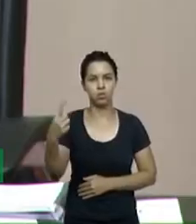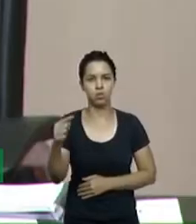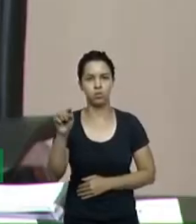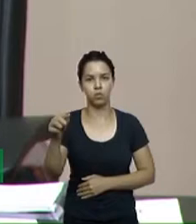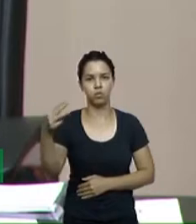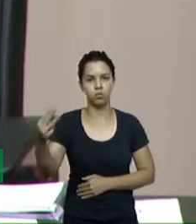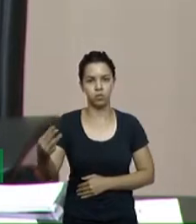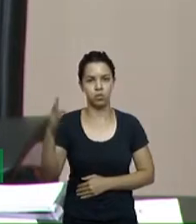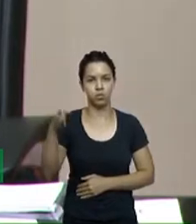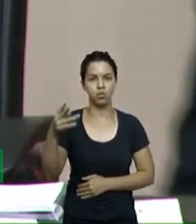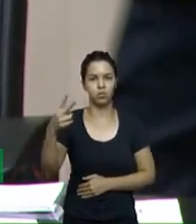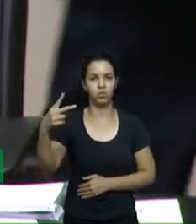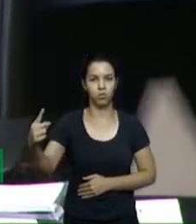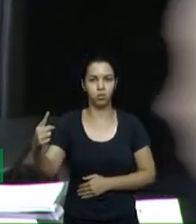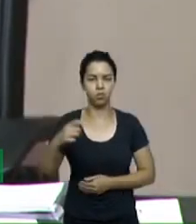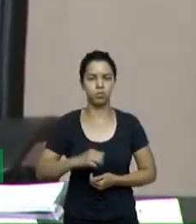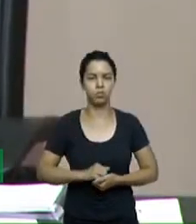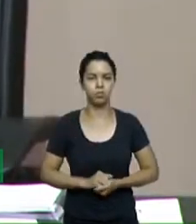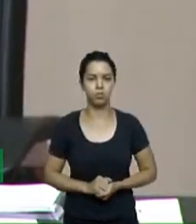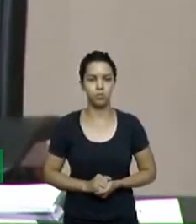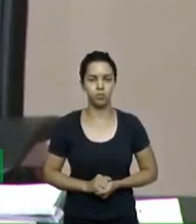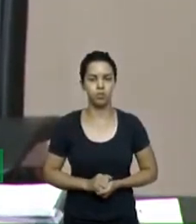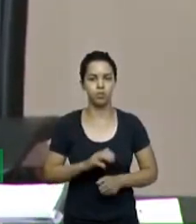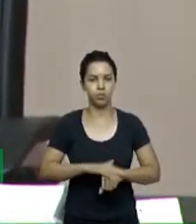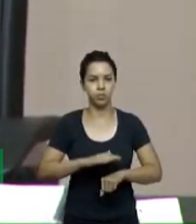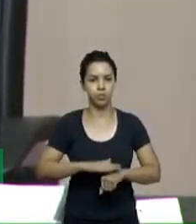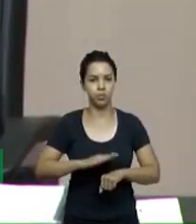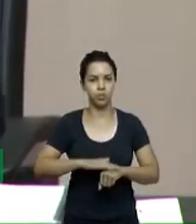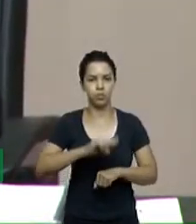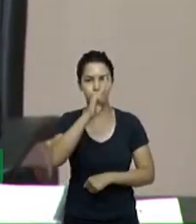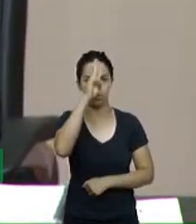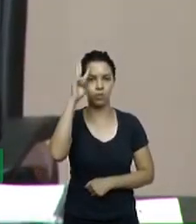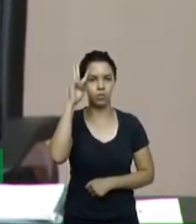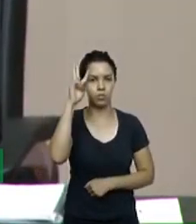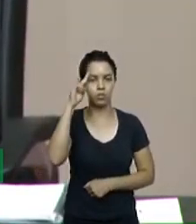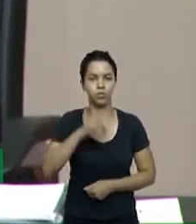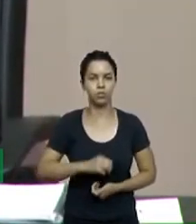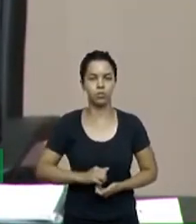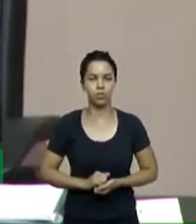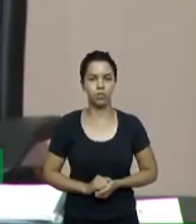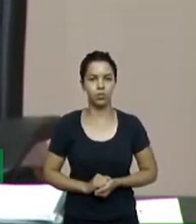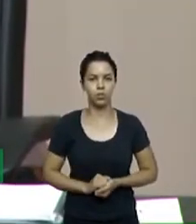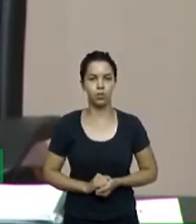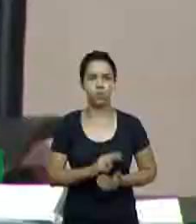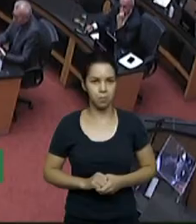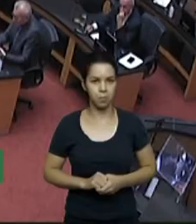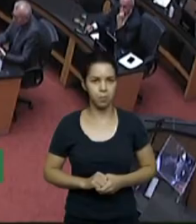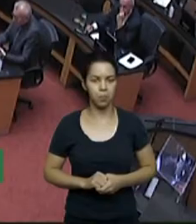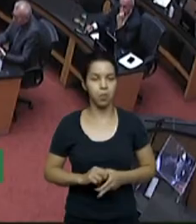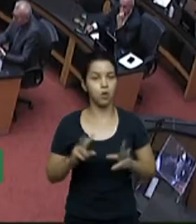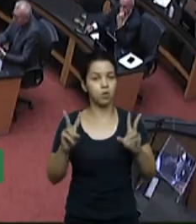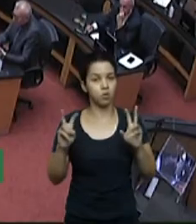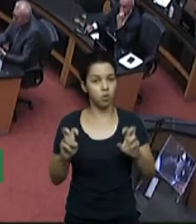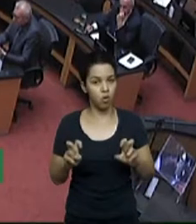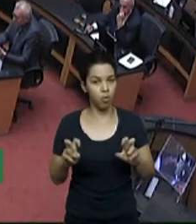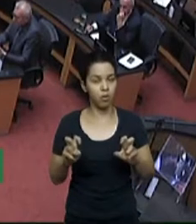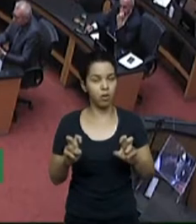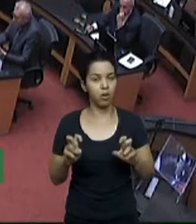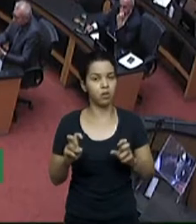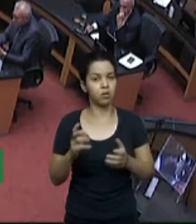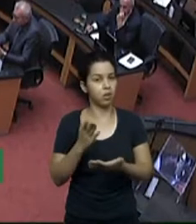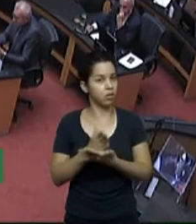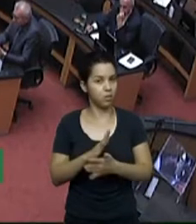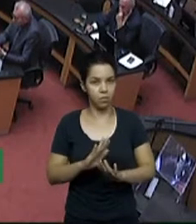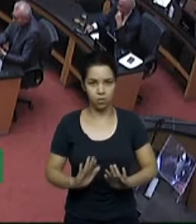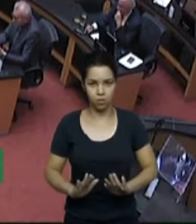presidente do Parlamento Deputado Moacir sopelsa anunciou o acatamento de um requerimento protocolado por líderes das bancadas